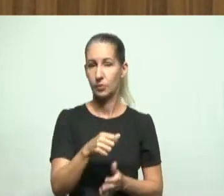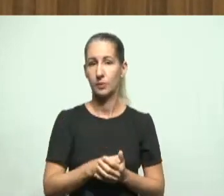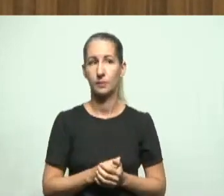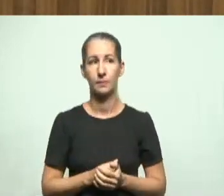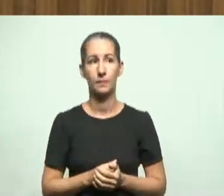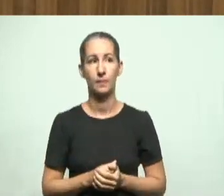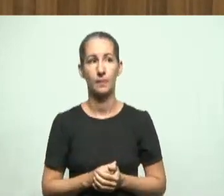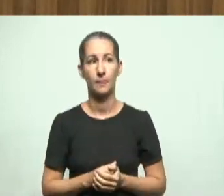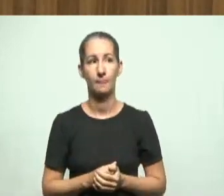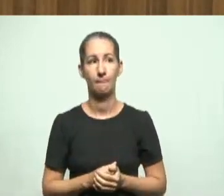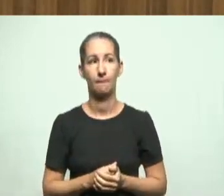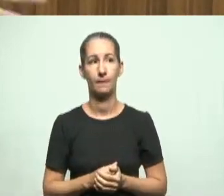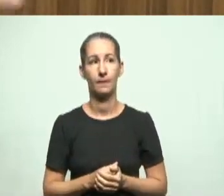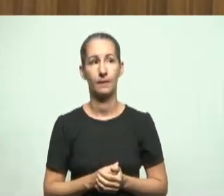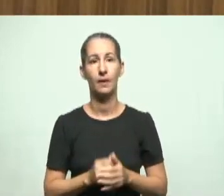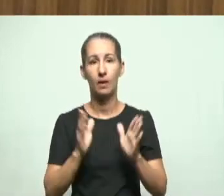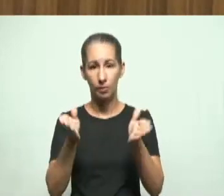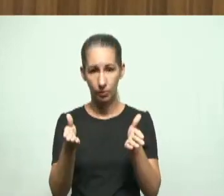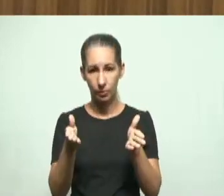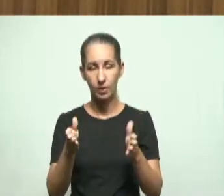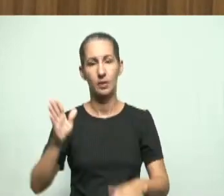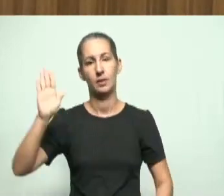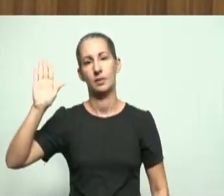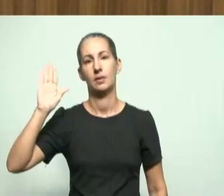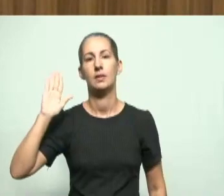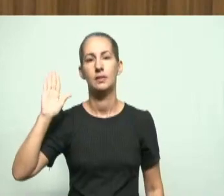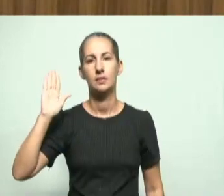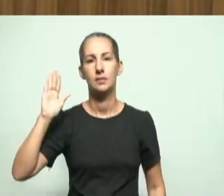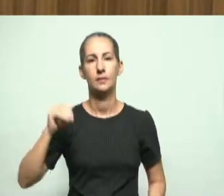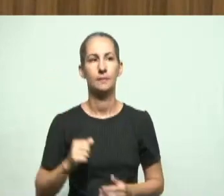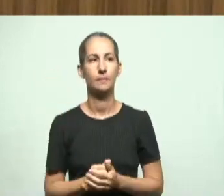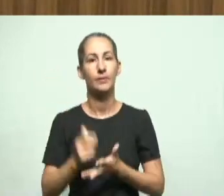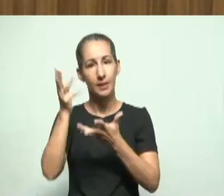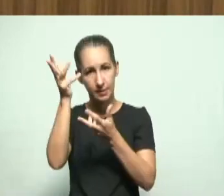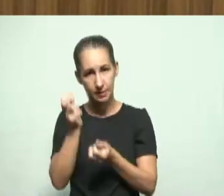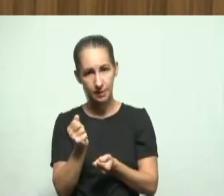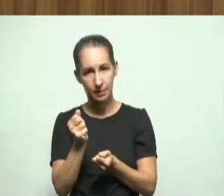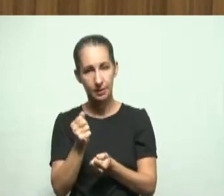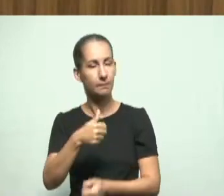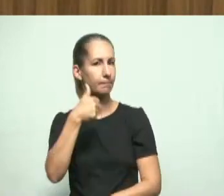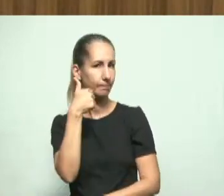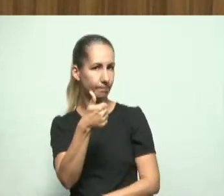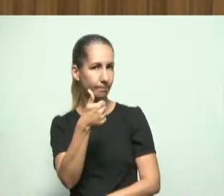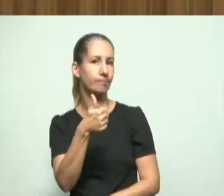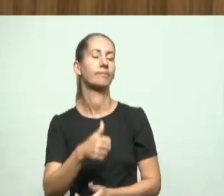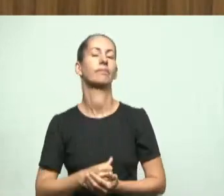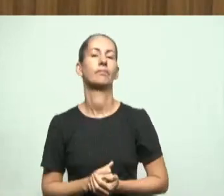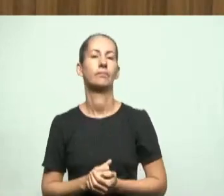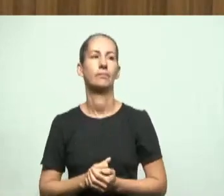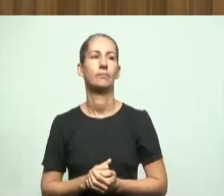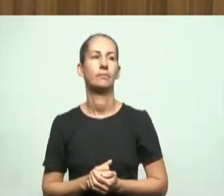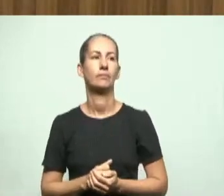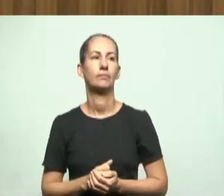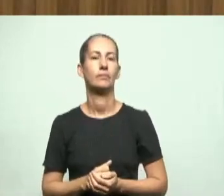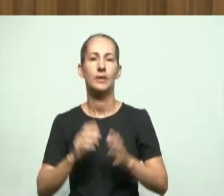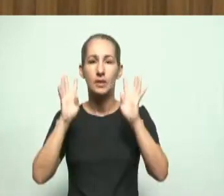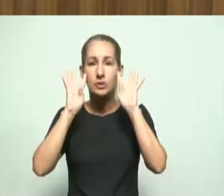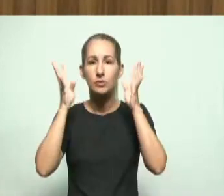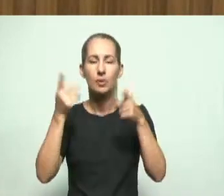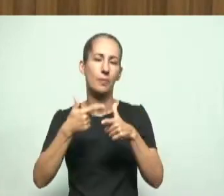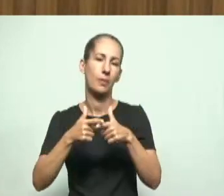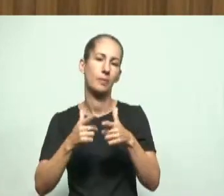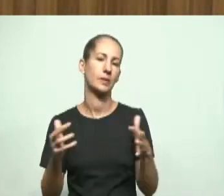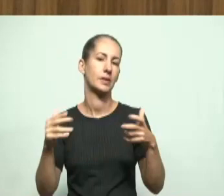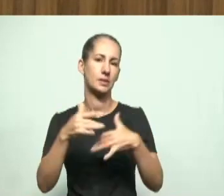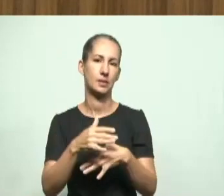prefeitável que tiver agora nessas eleições aceitar, topar isso, vai ser para resolver o problema da cidade.